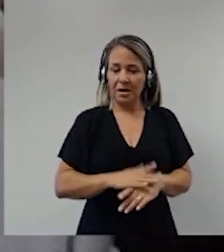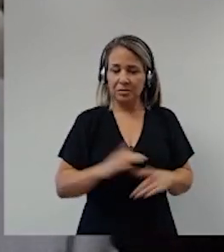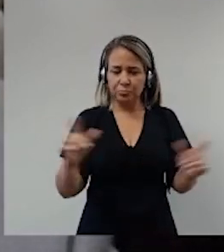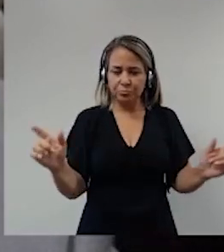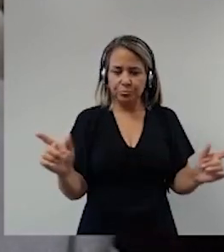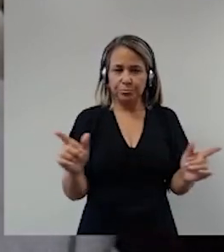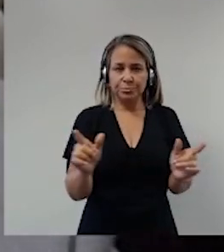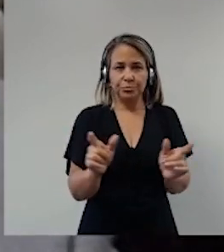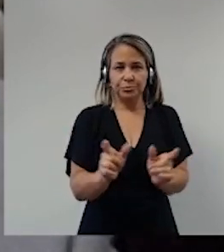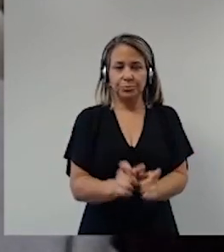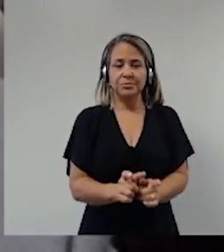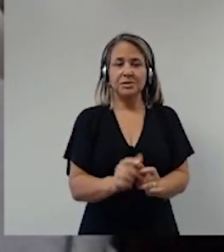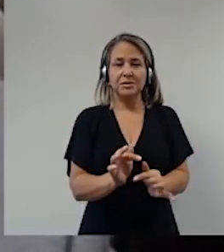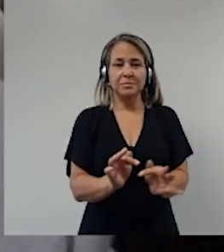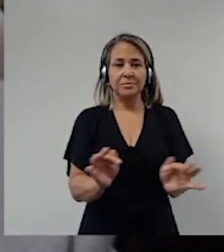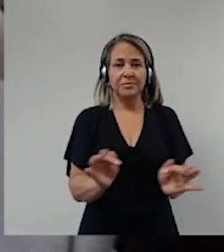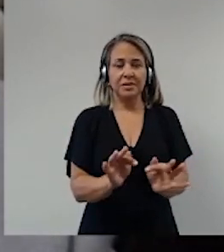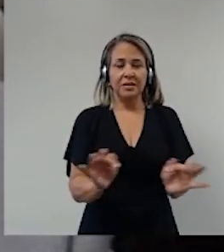pormenorizada